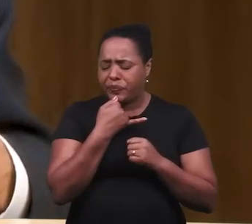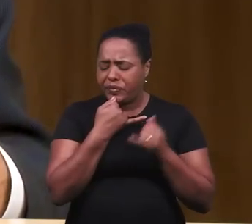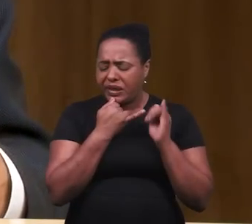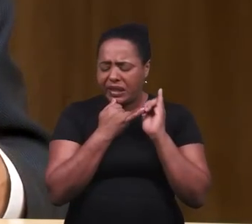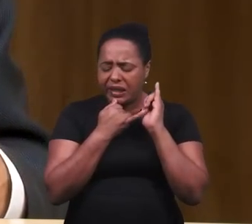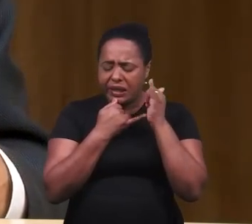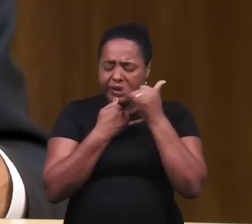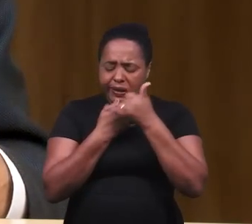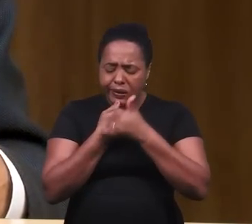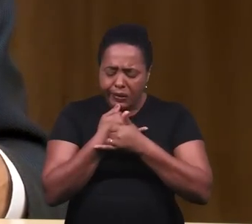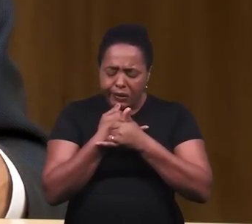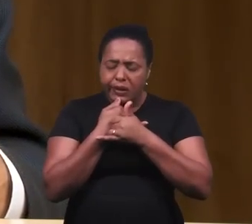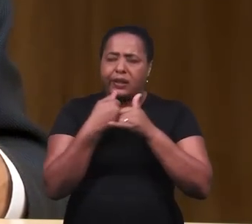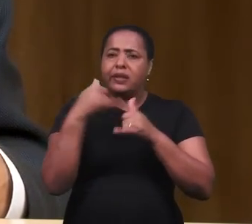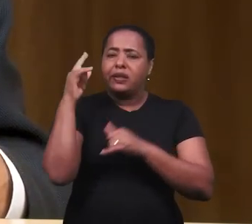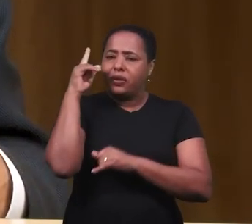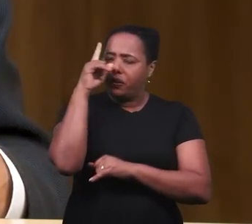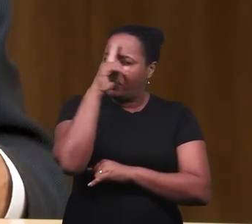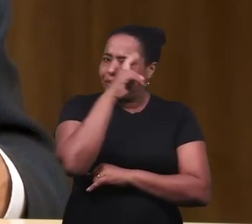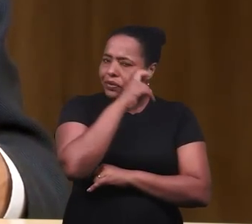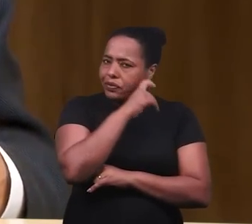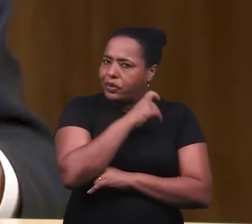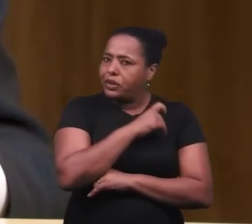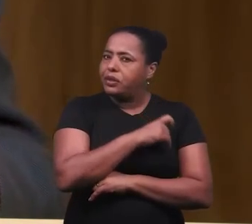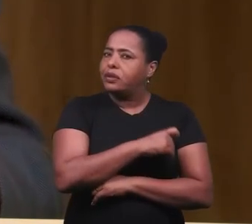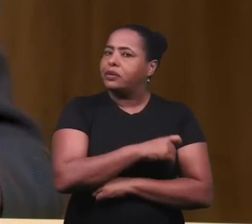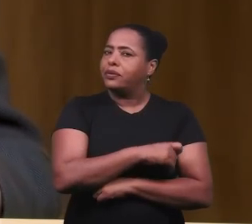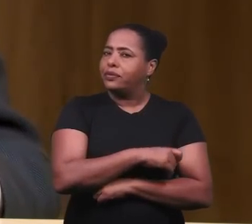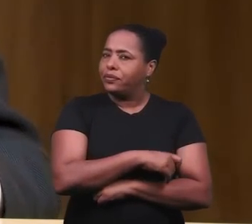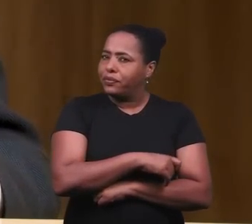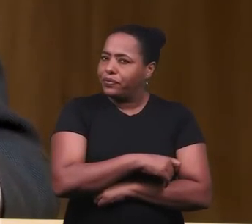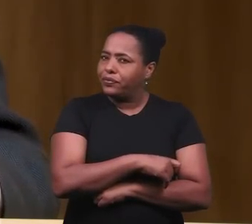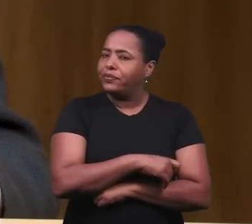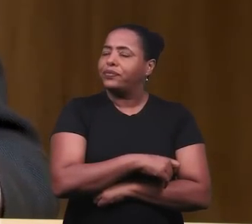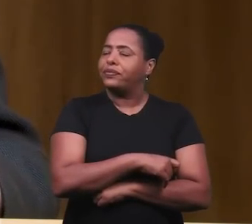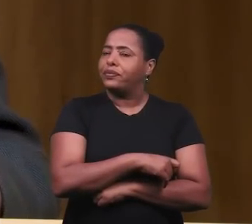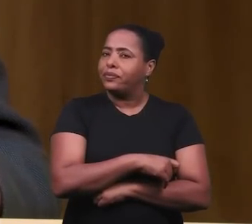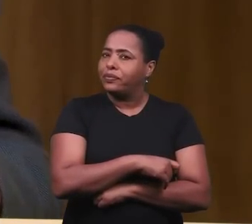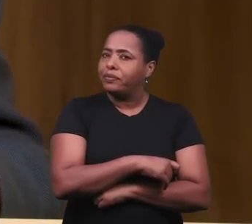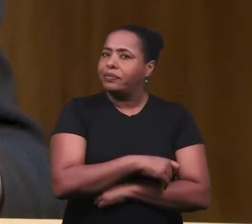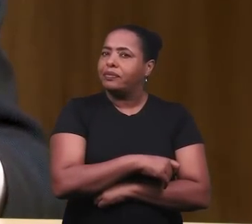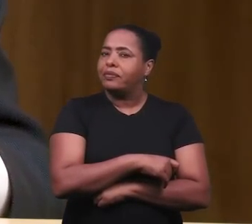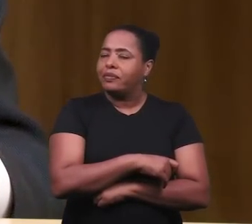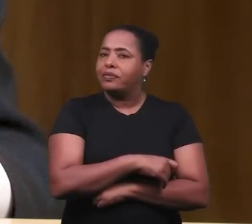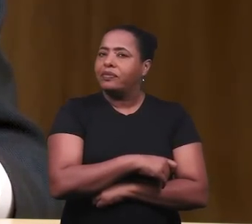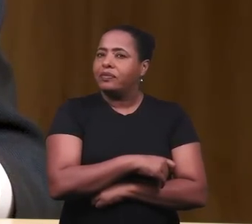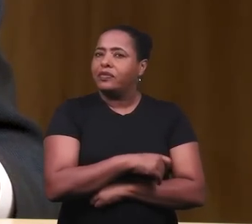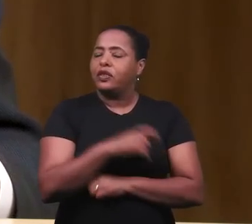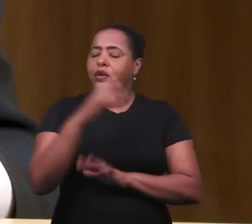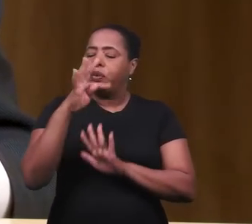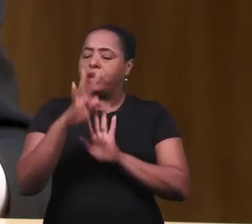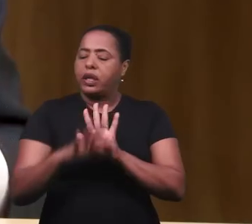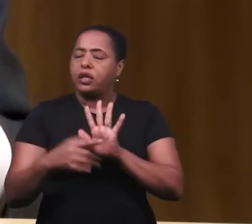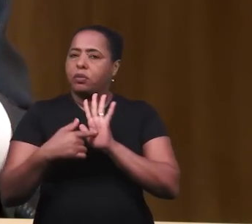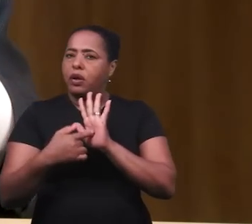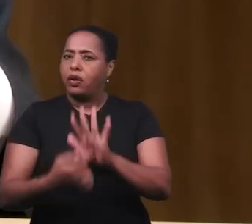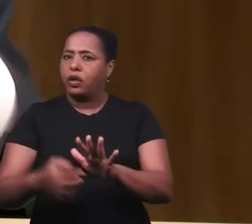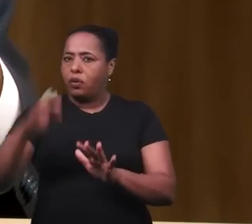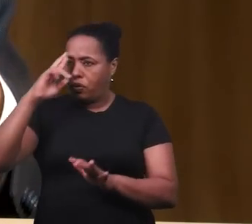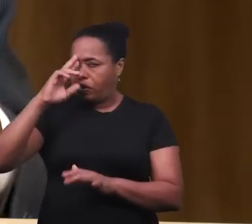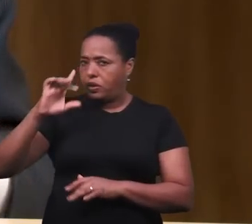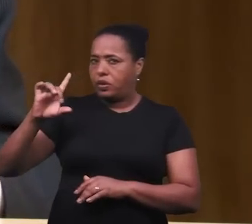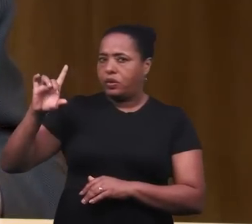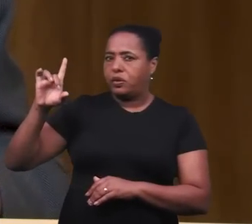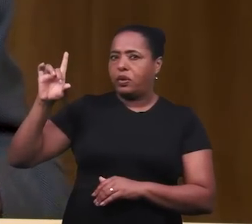estação que você está vivendo é o inverno, que é a fase triste do ano, é a fase difícil, a fase em que as